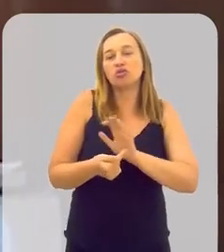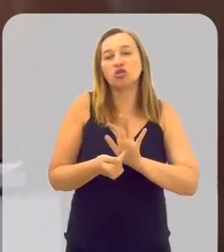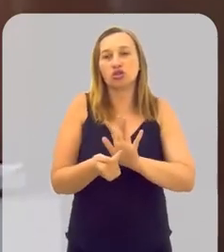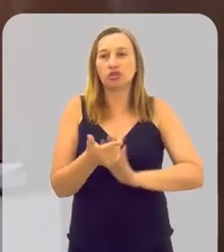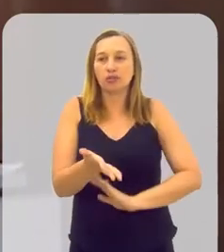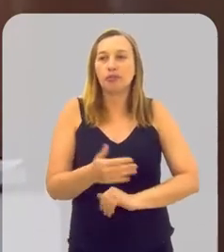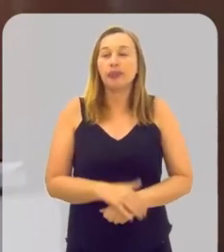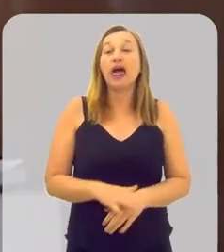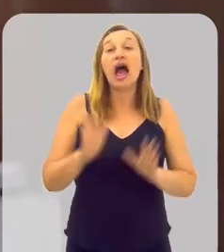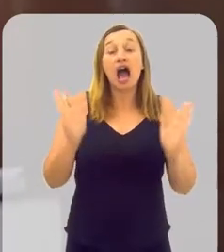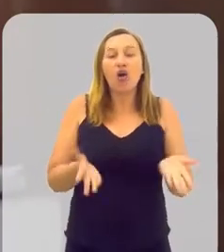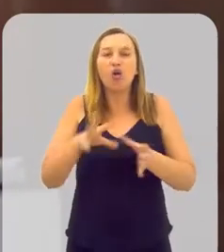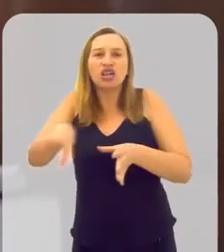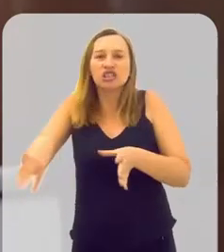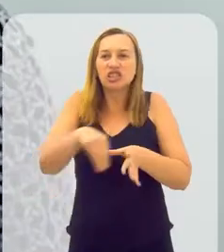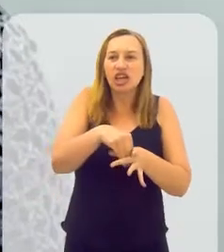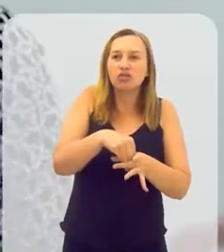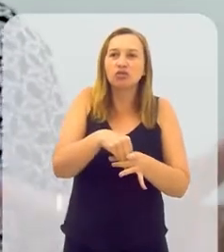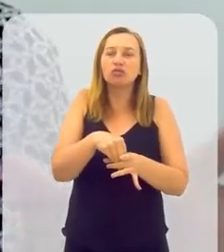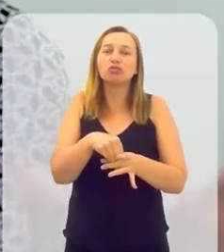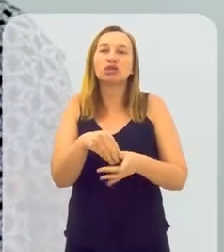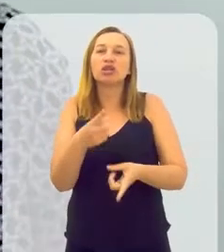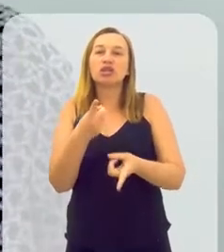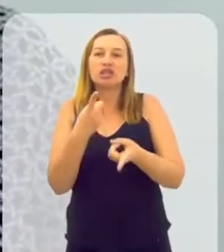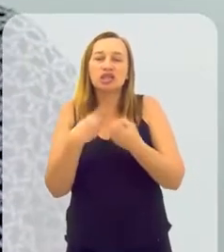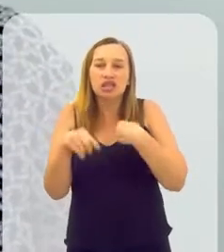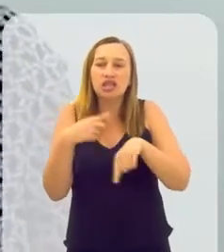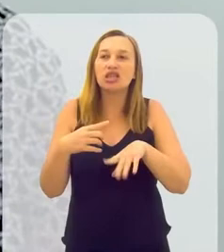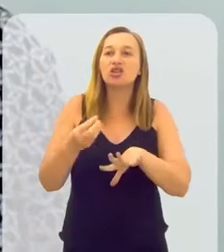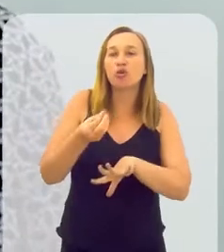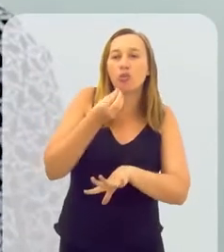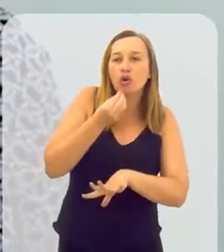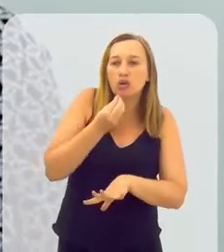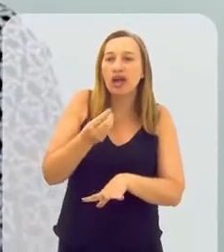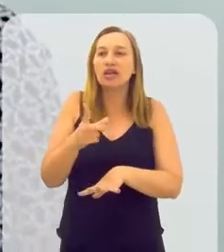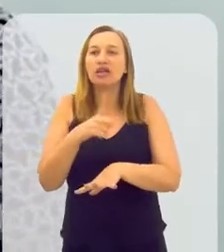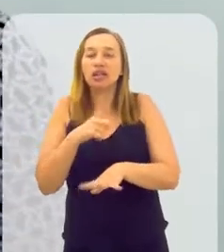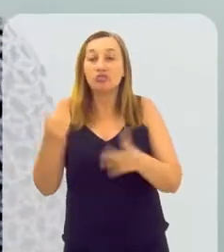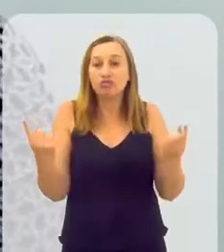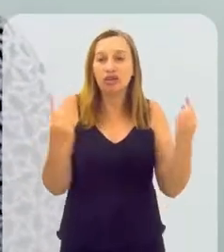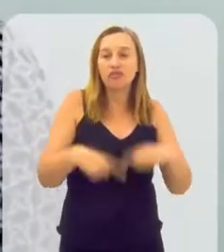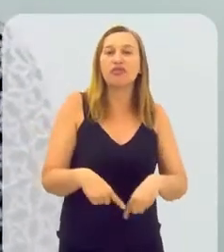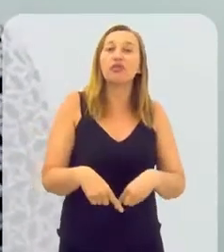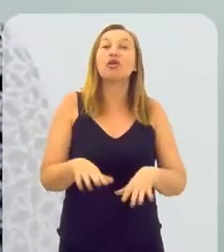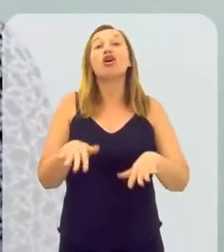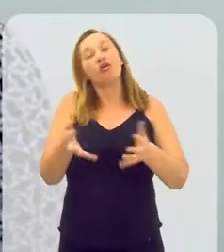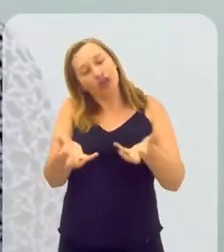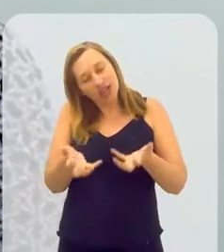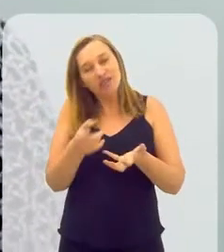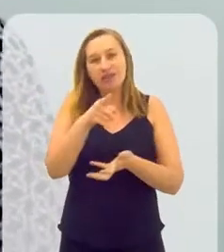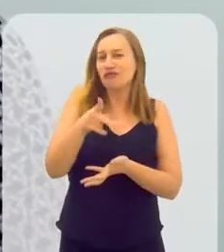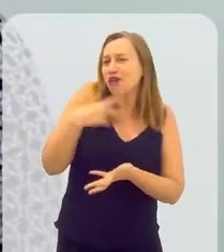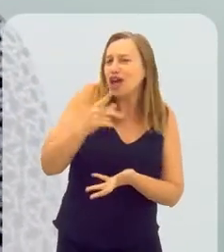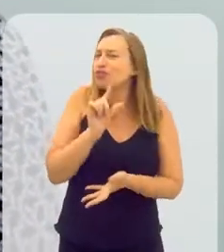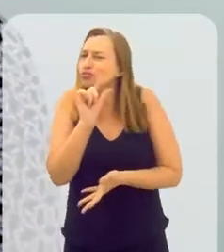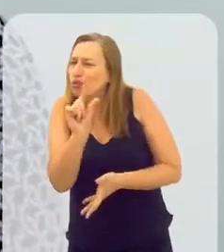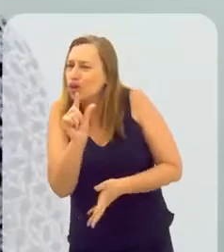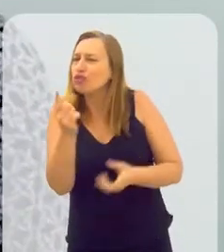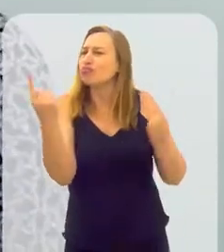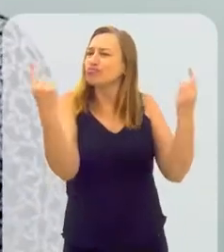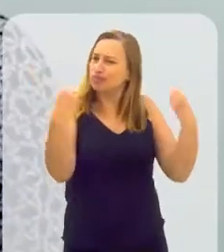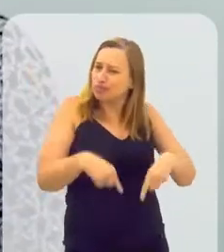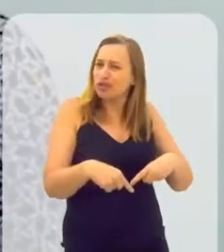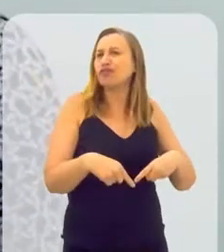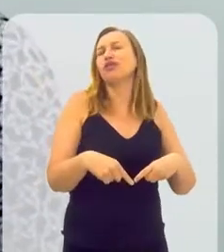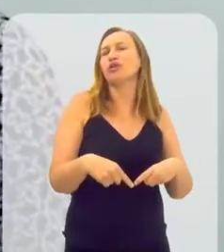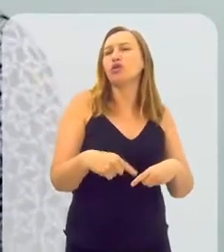investimentos estão colocados aqui. Agora, dentro dessa perspectiva das oportunidades, também existem desafios. Aí eu queria que você falasse um